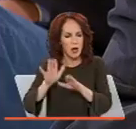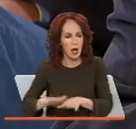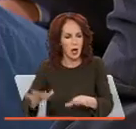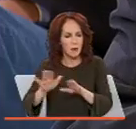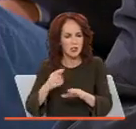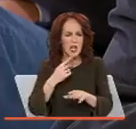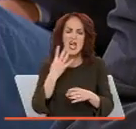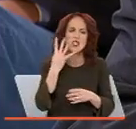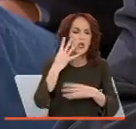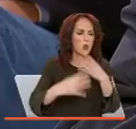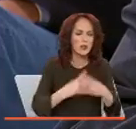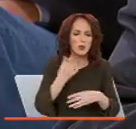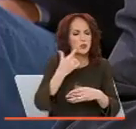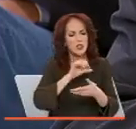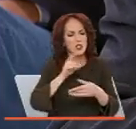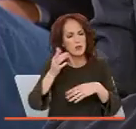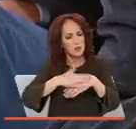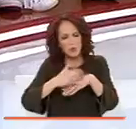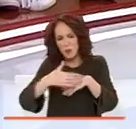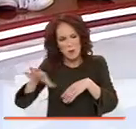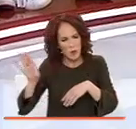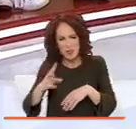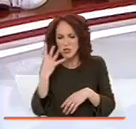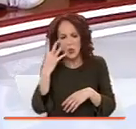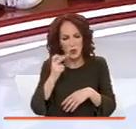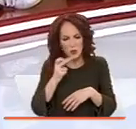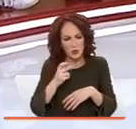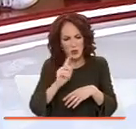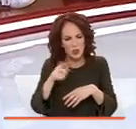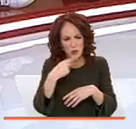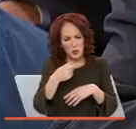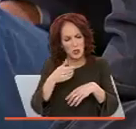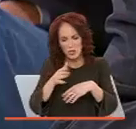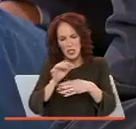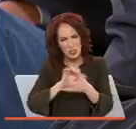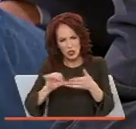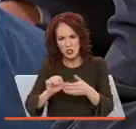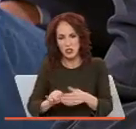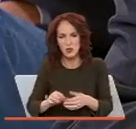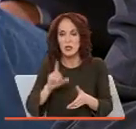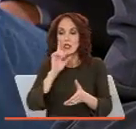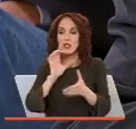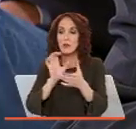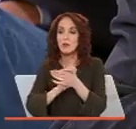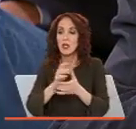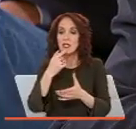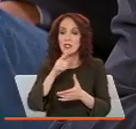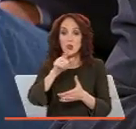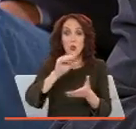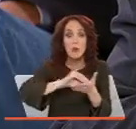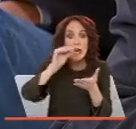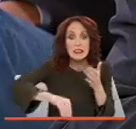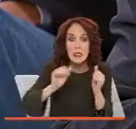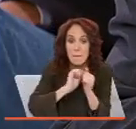um mandato, e depois venho-me embora outra vez e tal, acontecendo já. Bem, e ela até dizia assim, vais assinar um